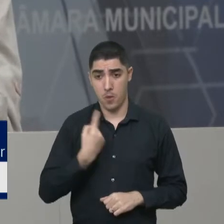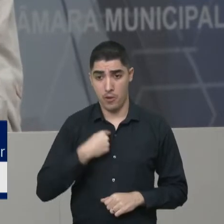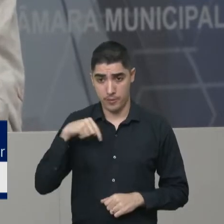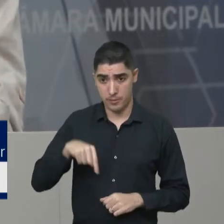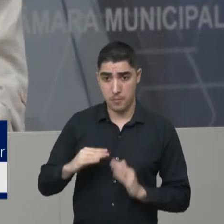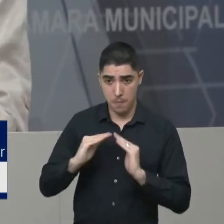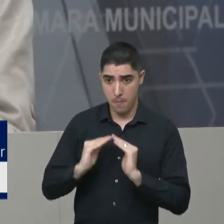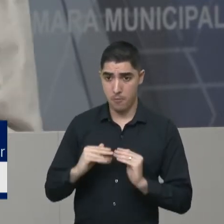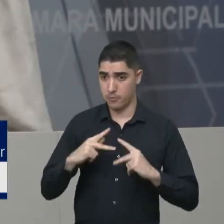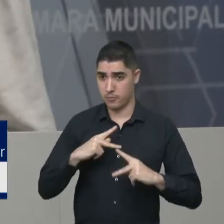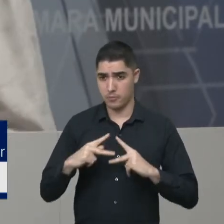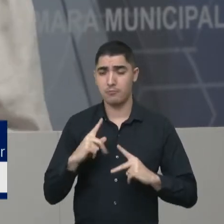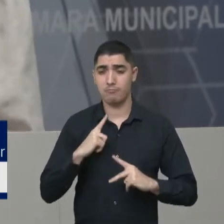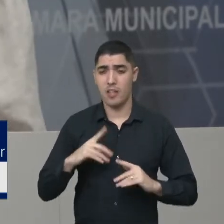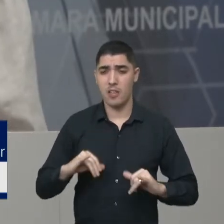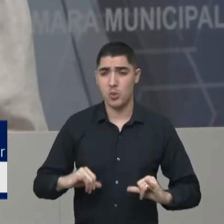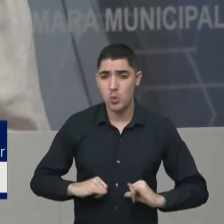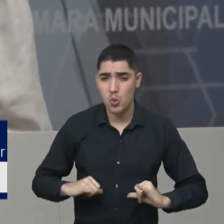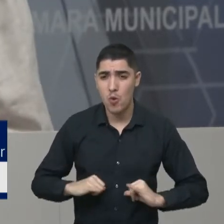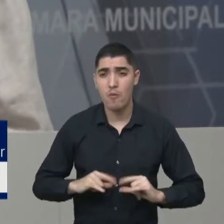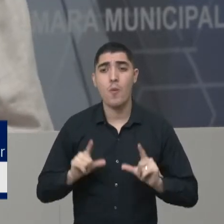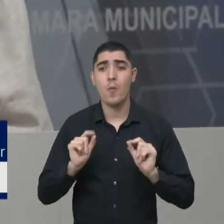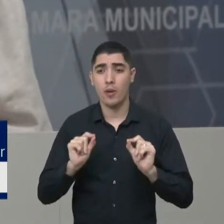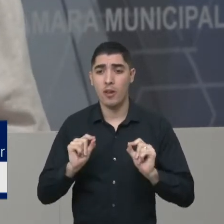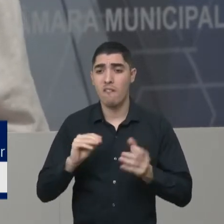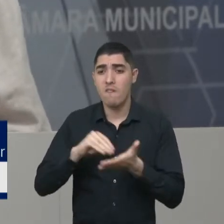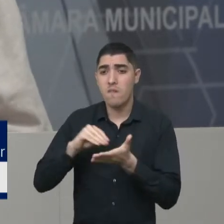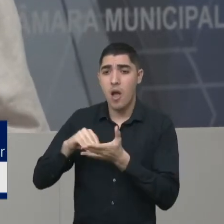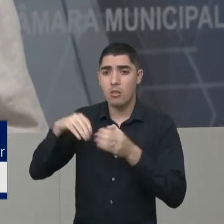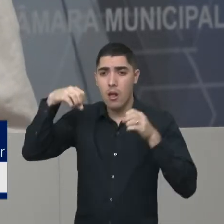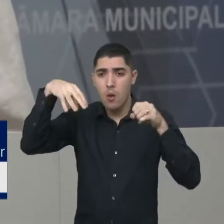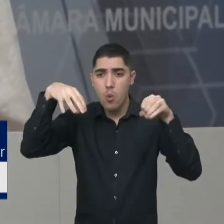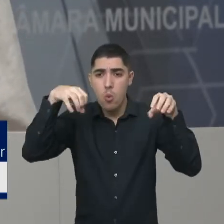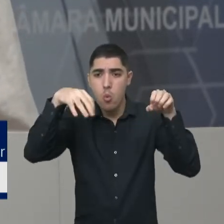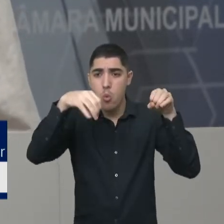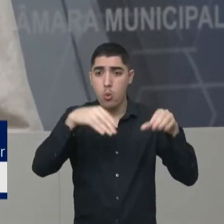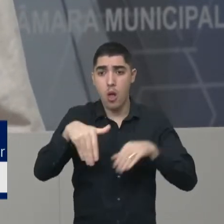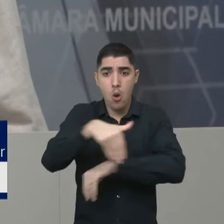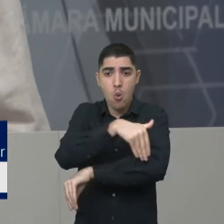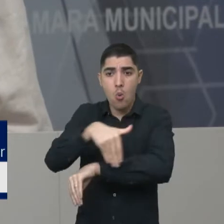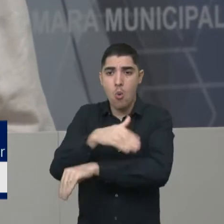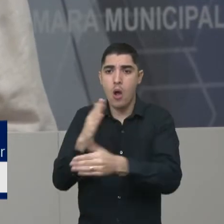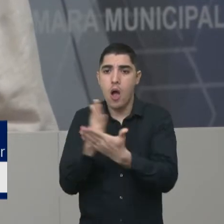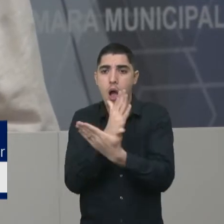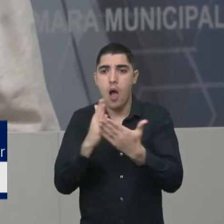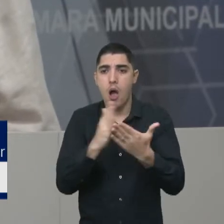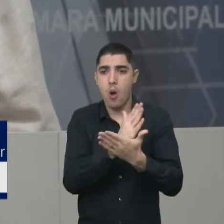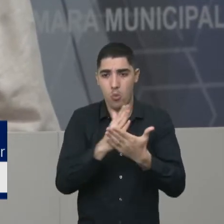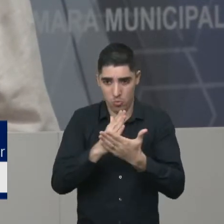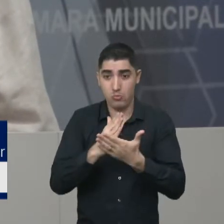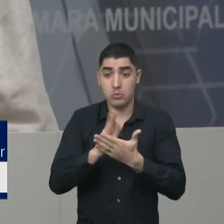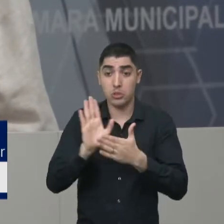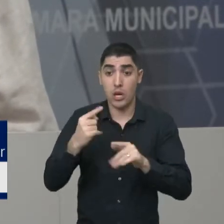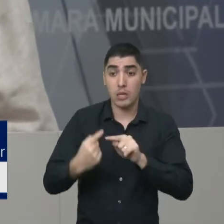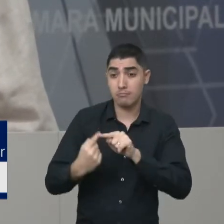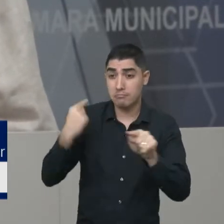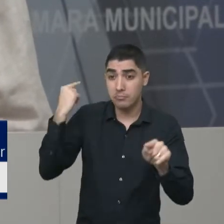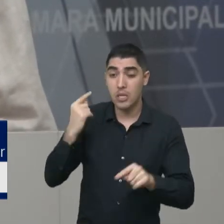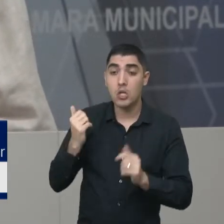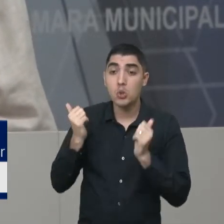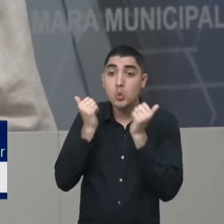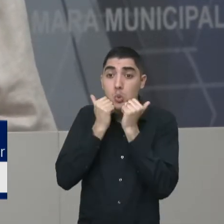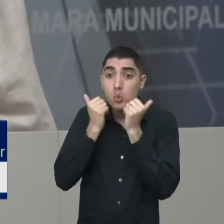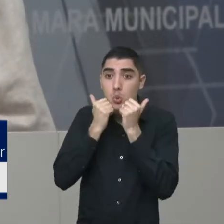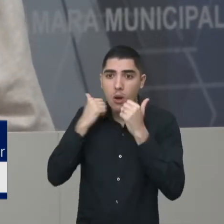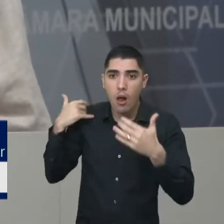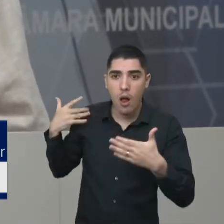Campos sofrendo aqui por falta de iluminação pública em algumas ruas que está desde julho.